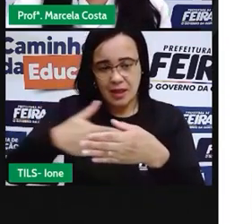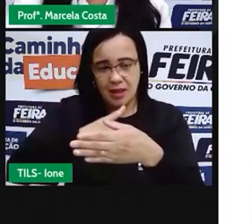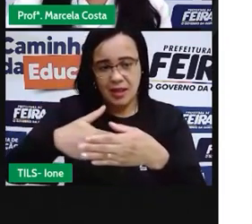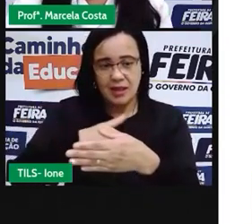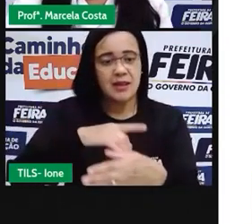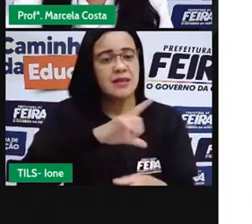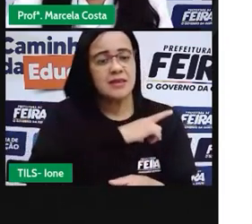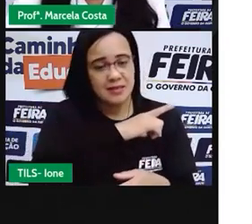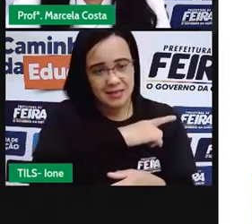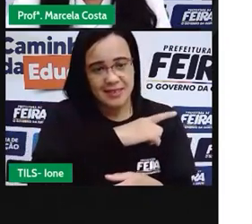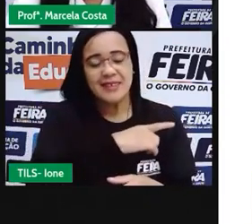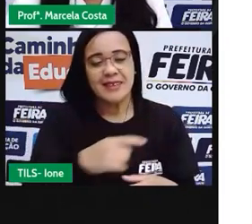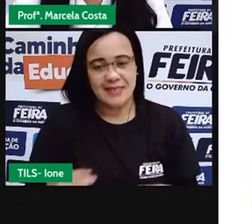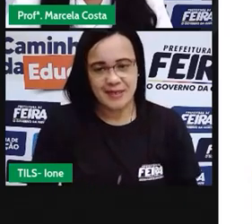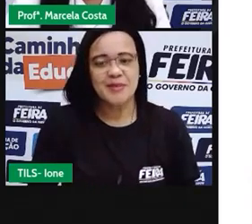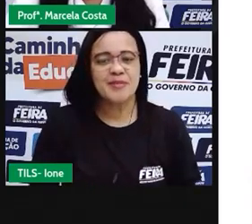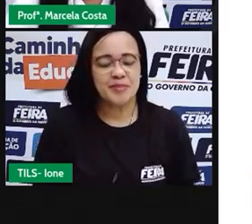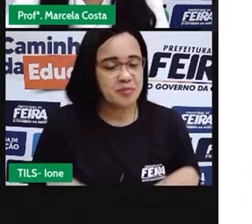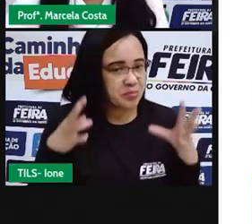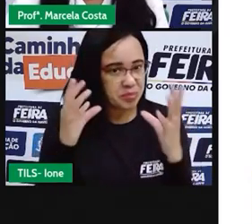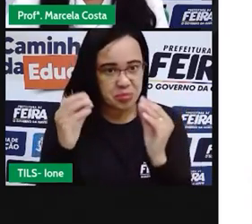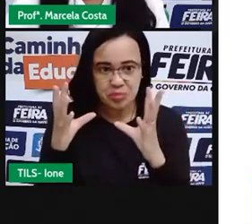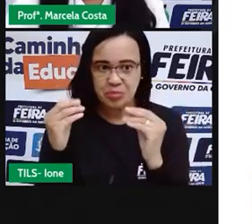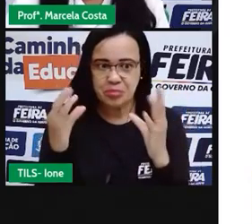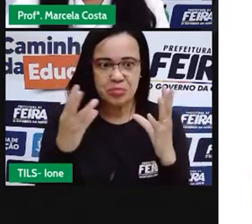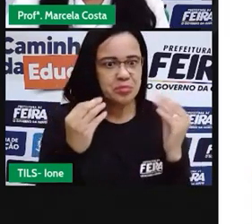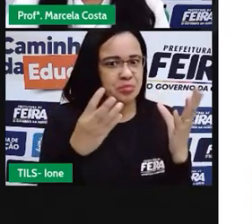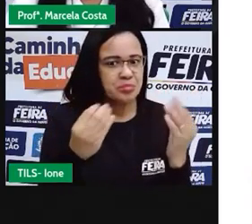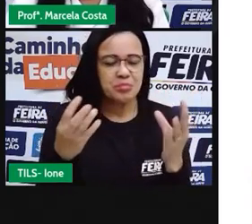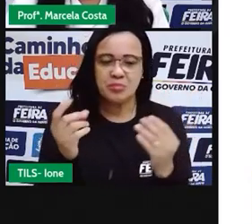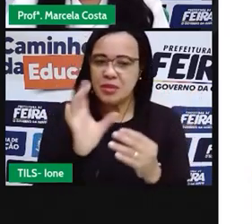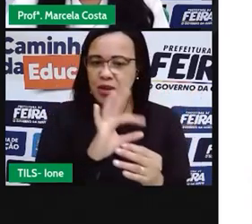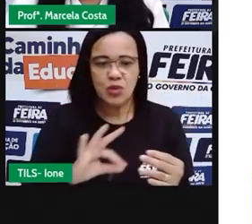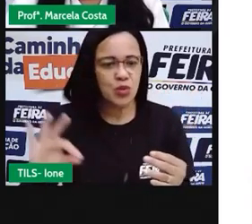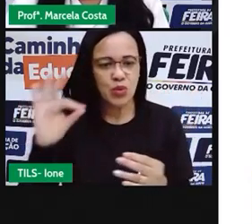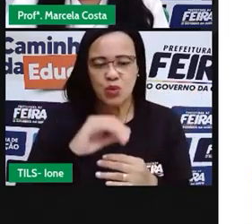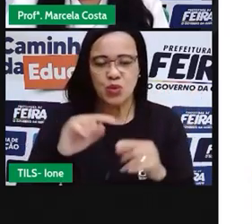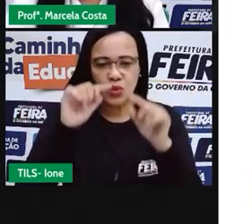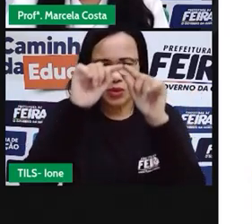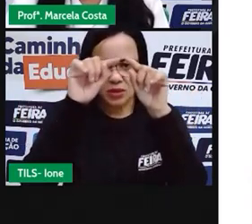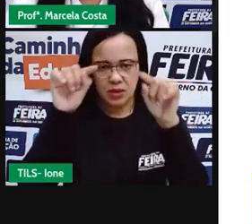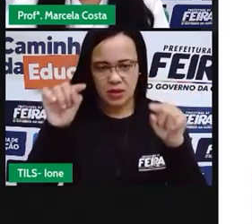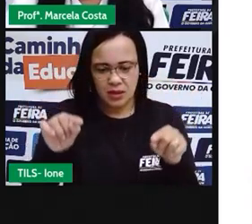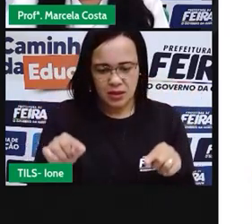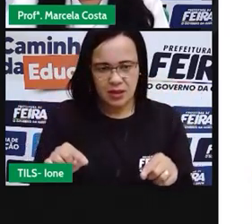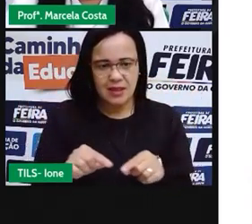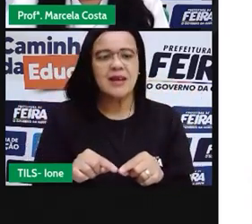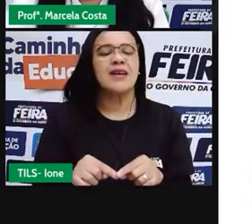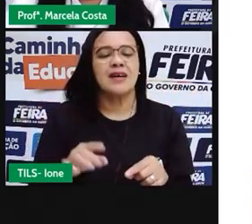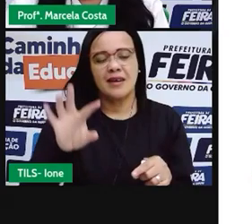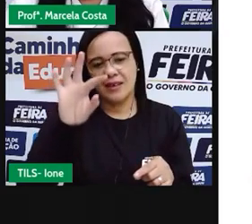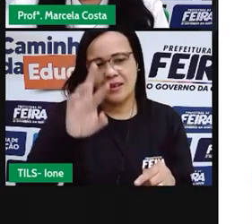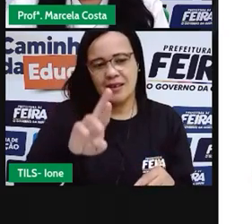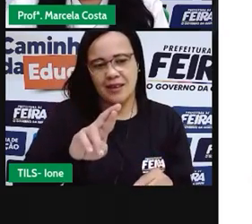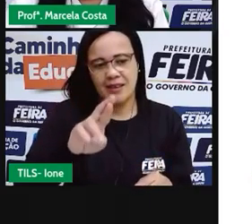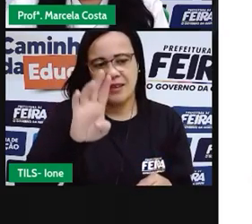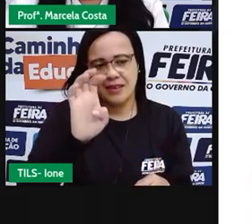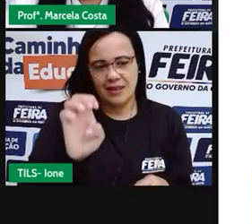São de várias janelas. Nessa imagem a gente não consegue contar quantas janelas tem, porque a gente só